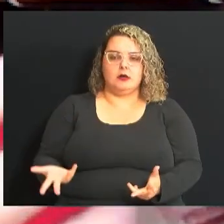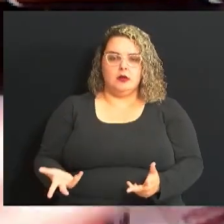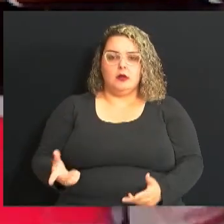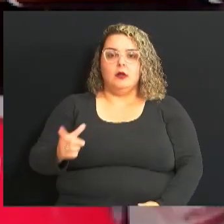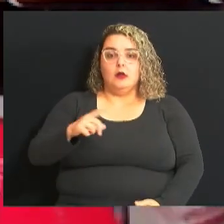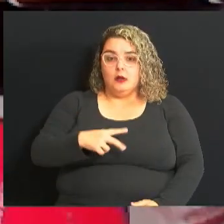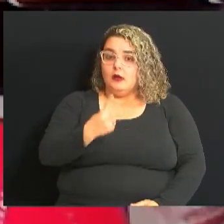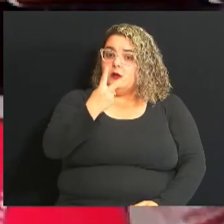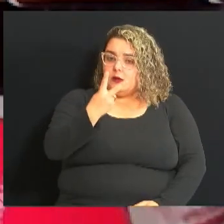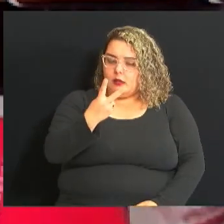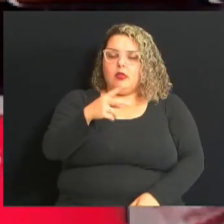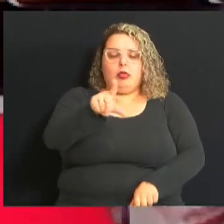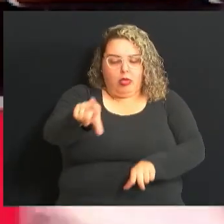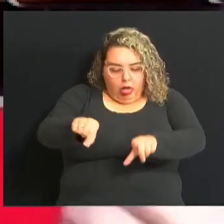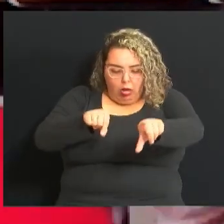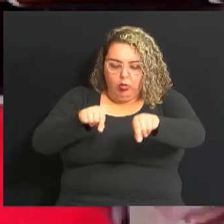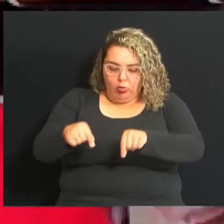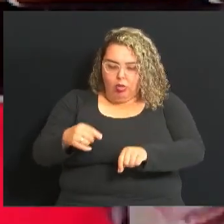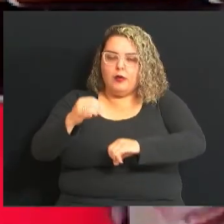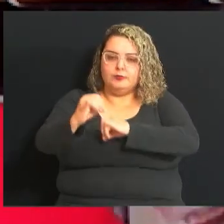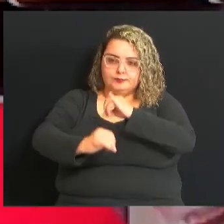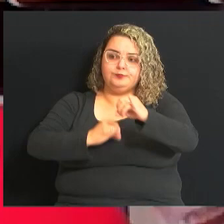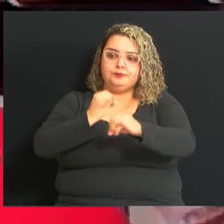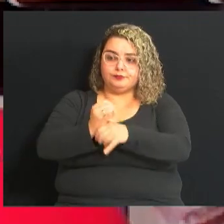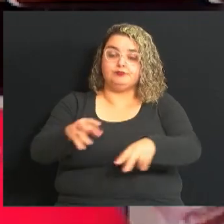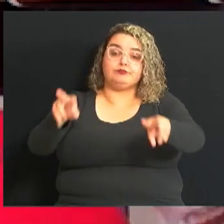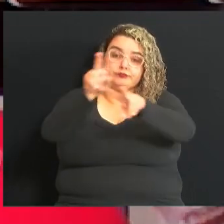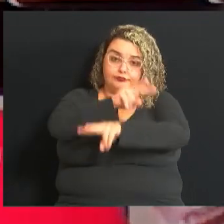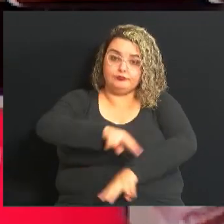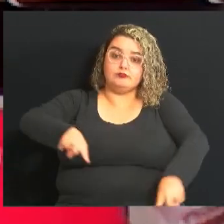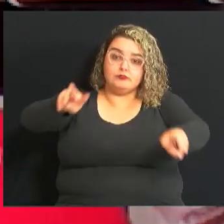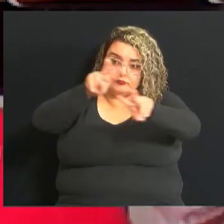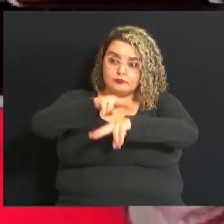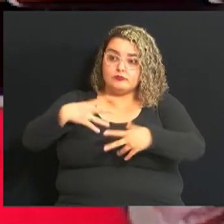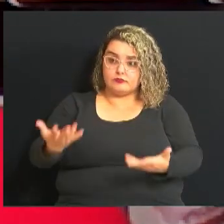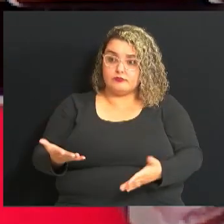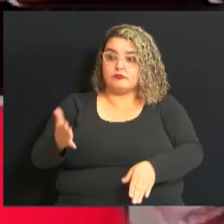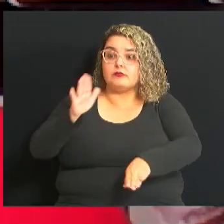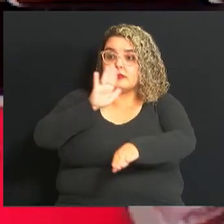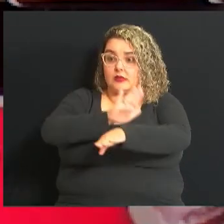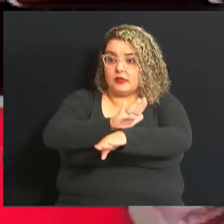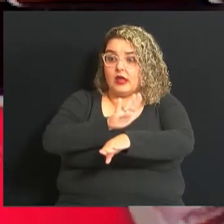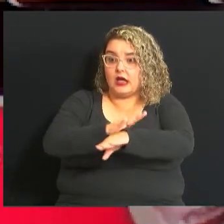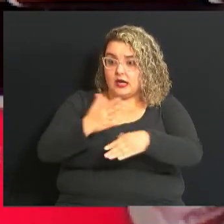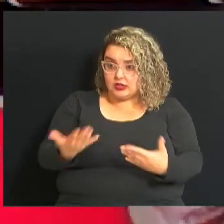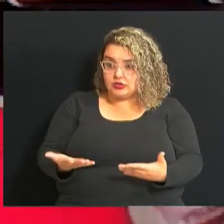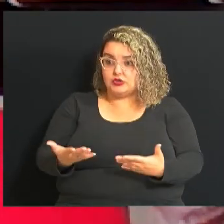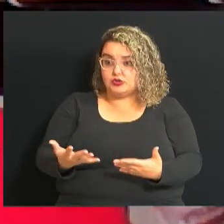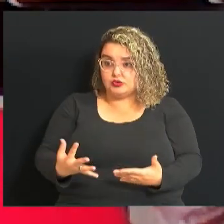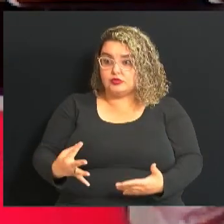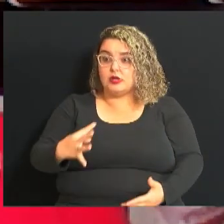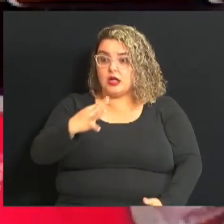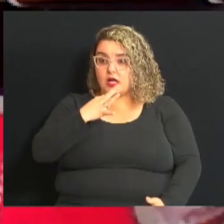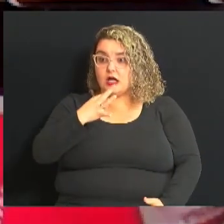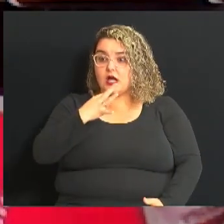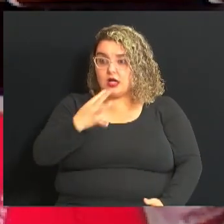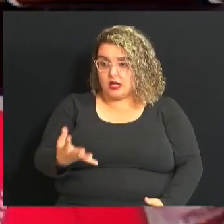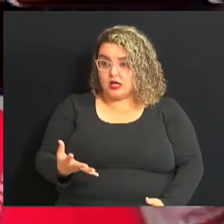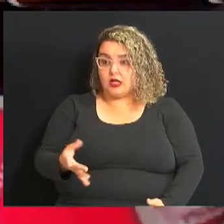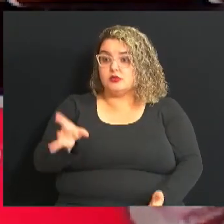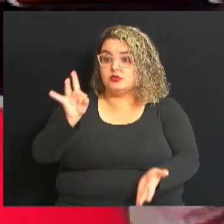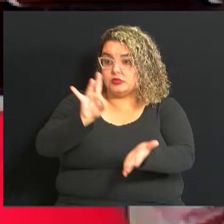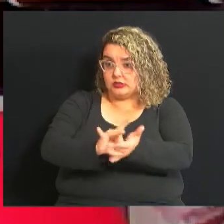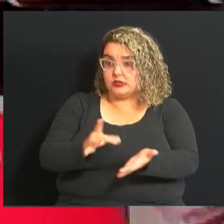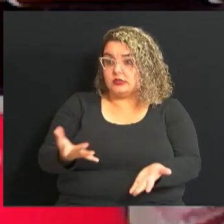possibilidades. Claro que a internet deu visibilidade e isso ajuda a conhecer essa